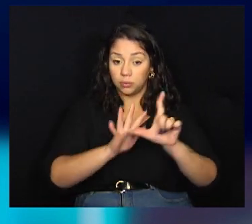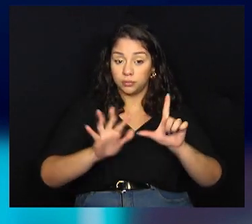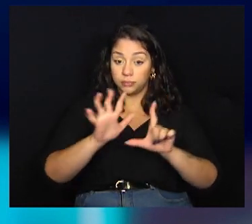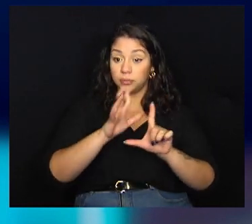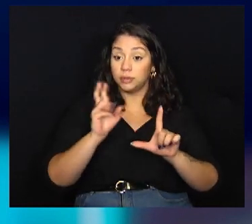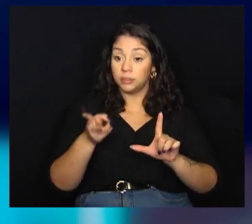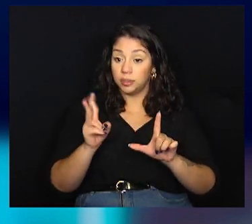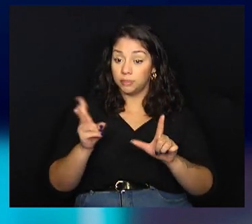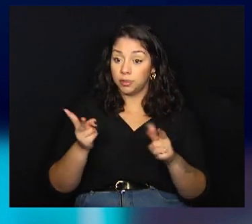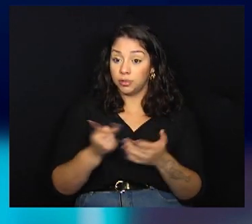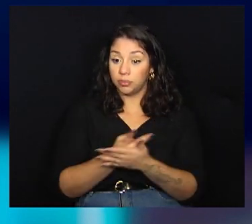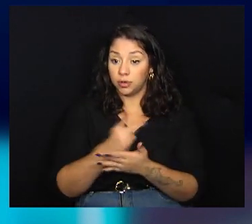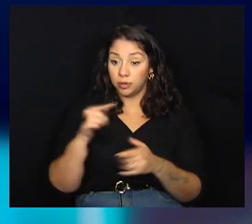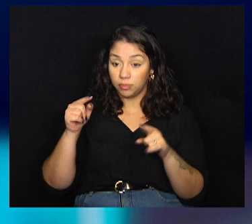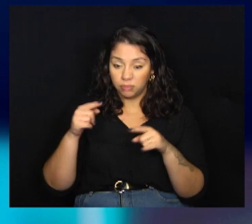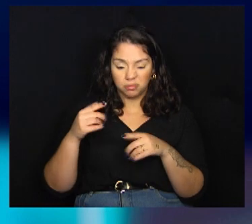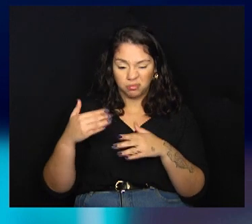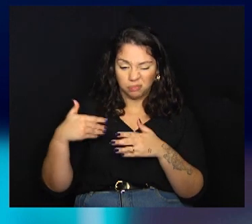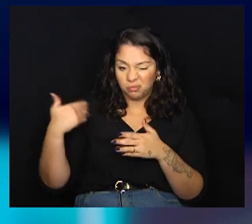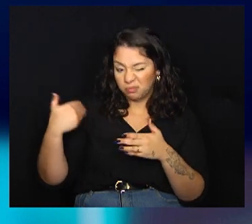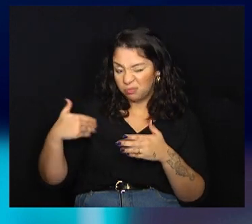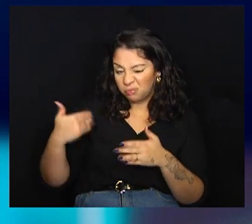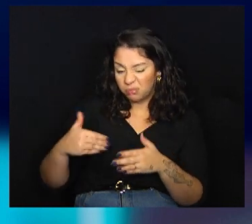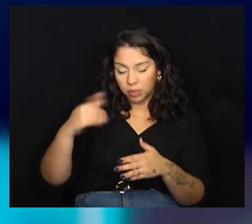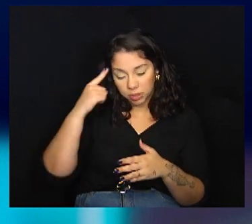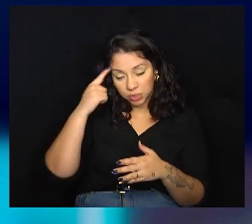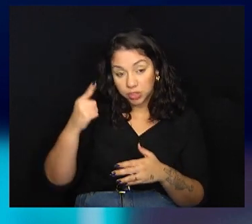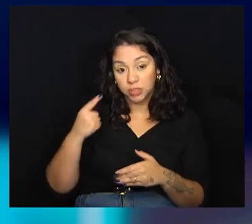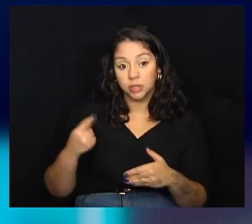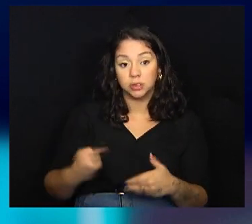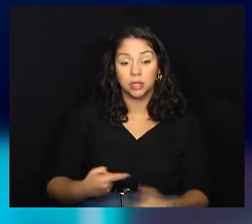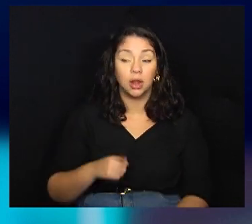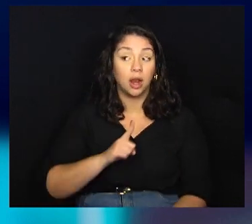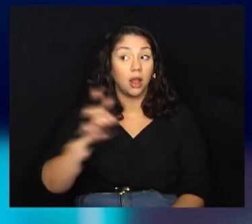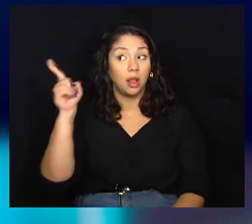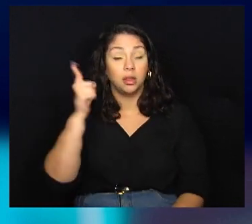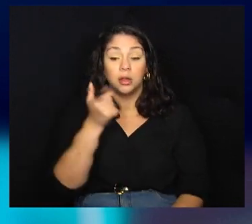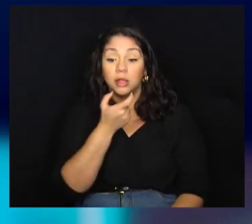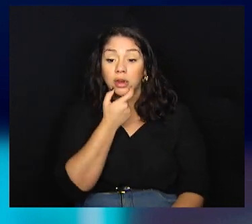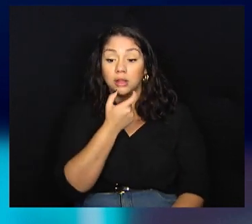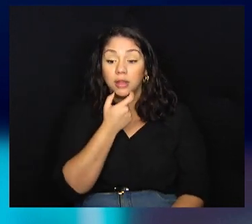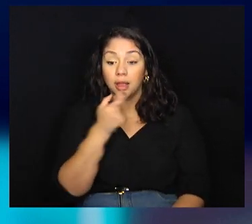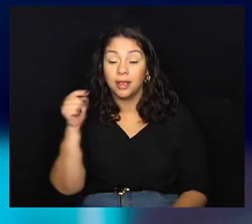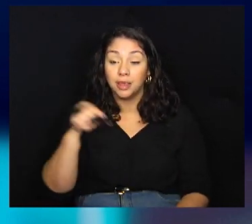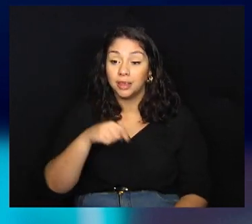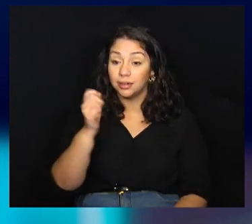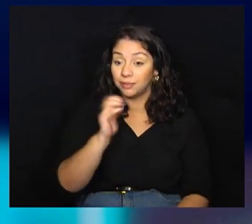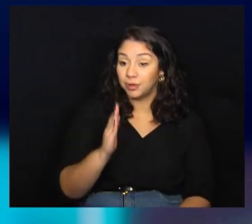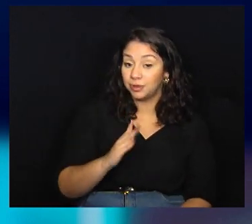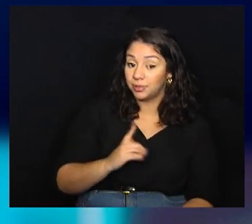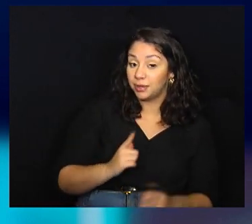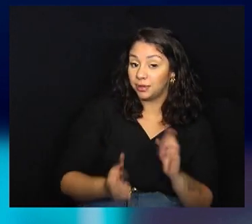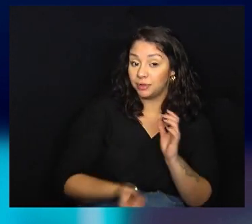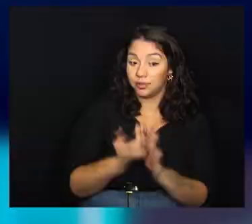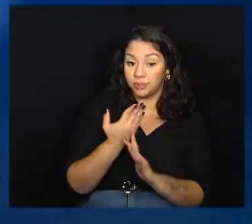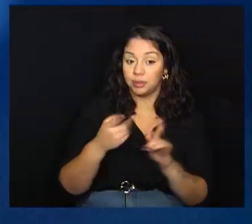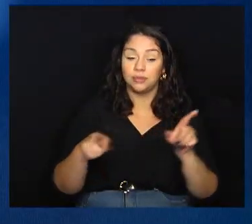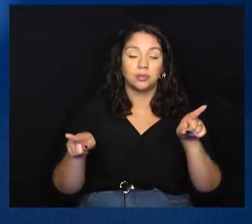acontecendo por esses dias aí, né? Alguns deles, né? Na Inglaterra. E aqui no Brasil tem aparecido